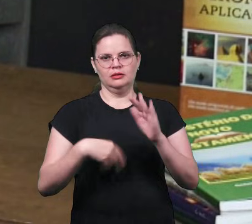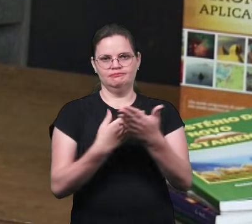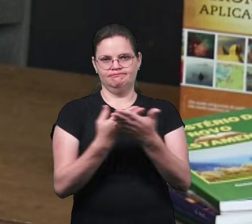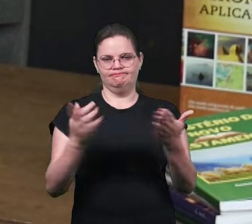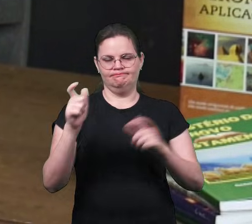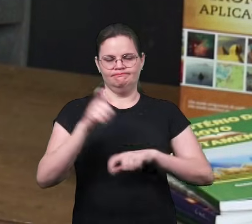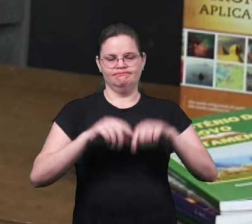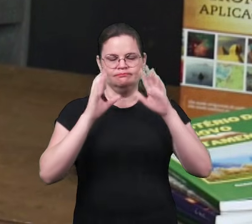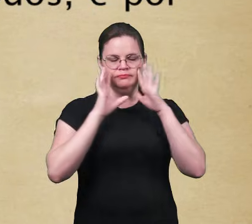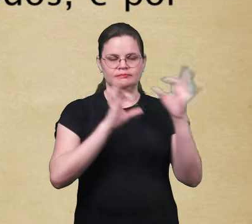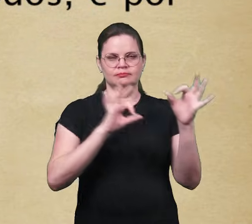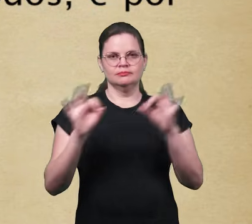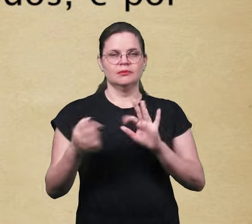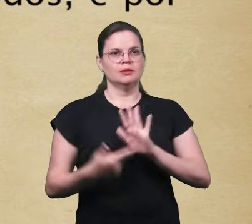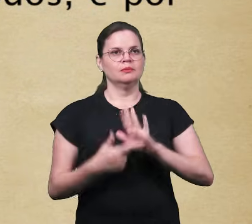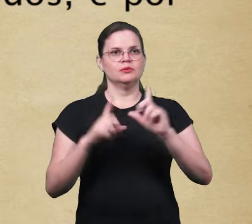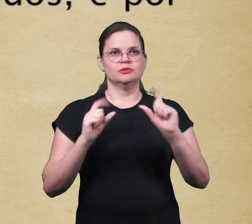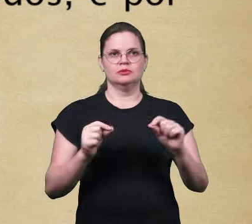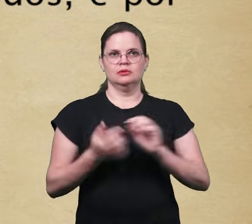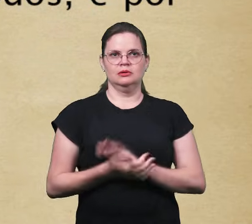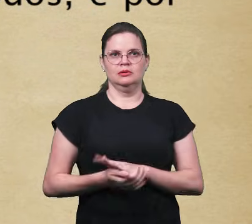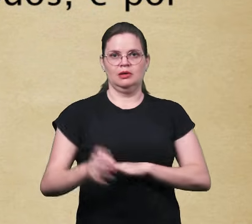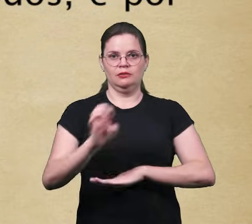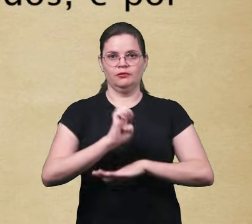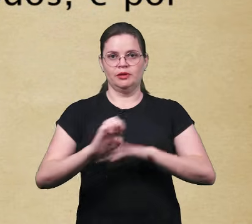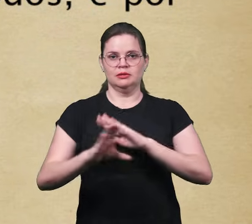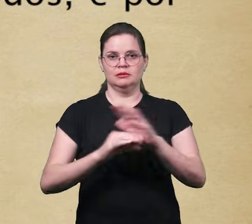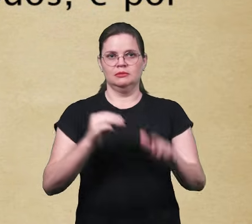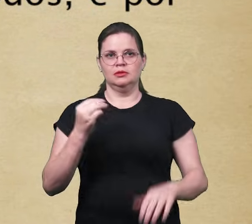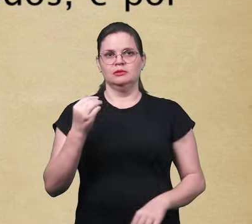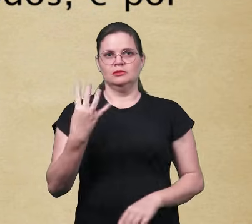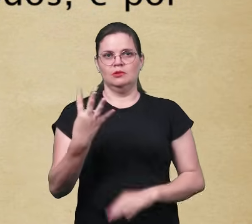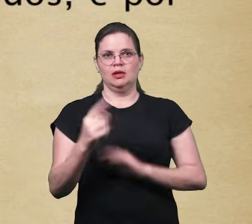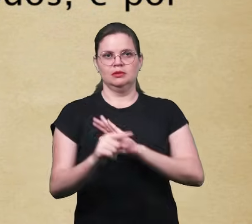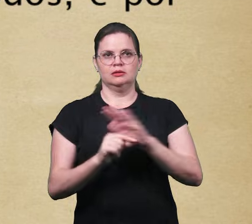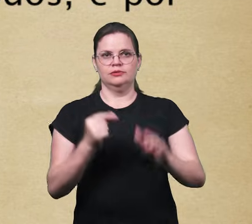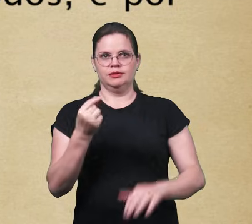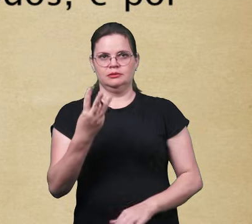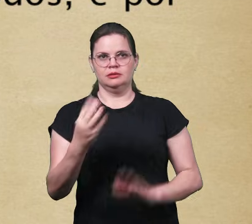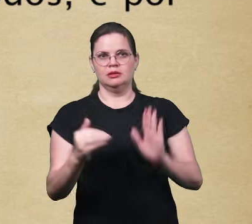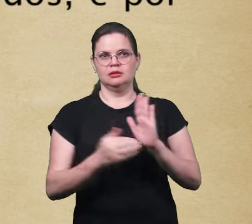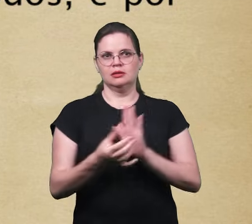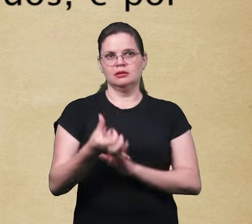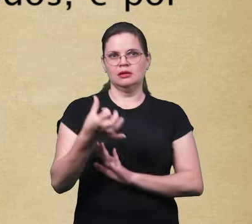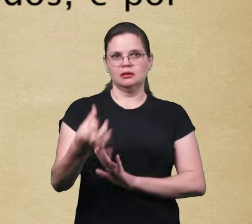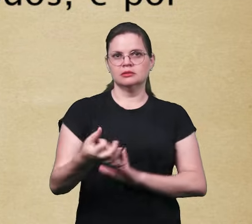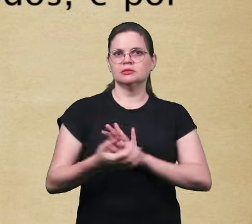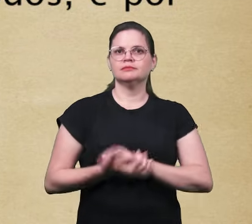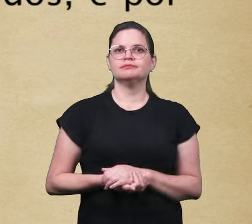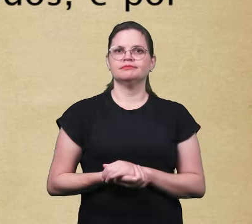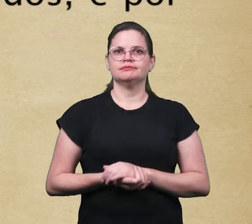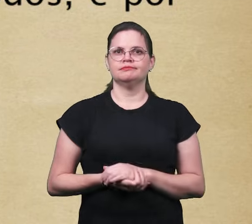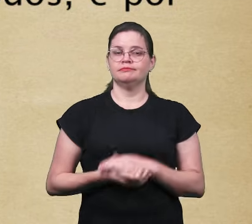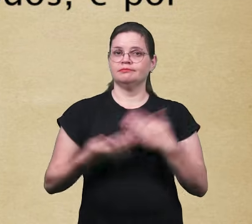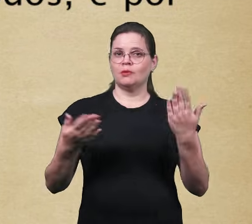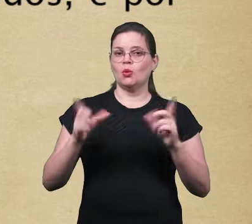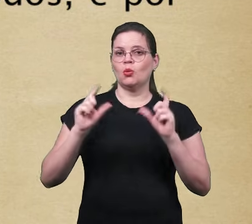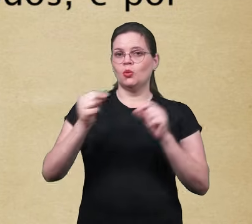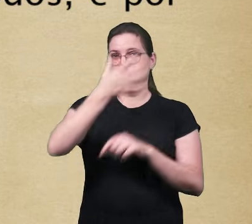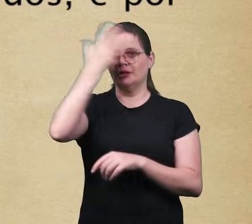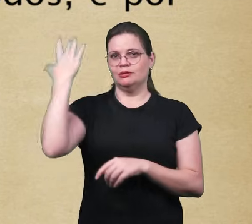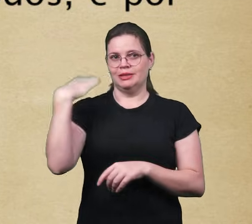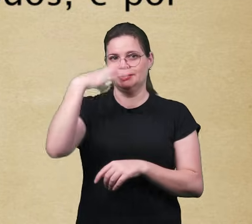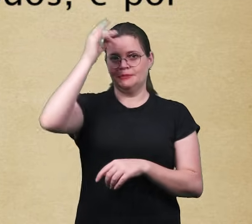telespectadores, para os nossos irmãos, porque diz assim, Efésios, no capítulo 4, os versos 3 a 6. Procurando guardar a unidade